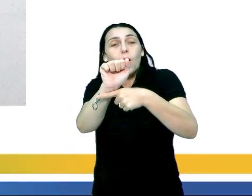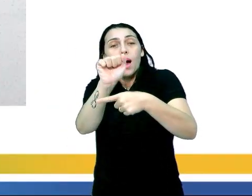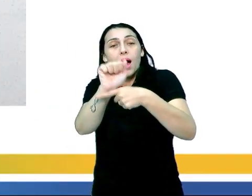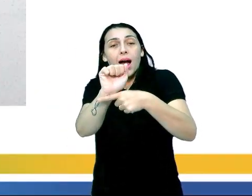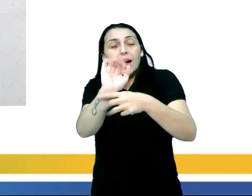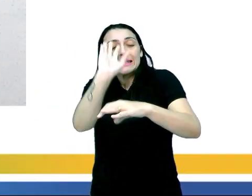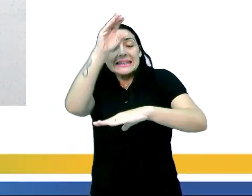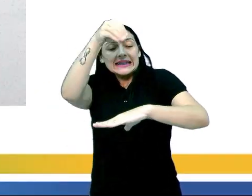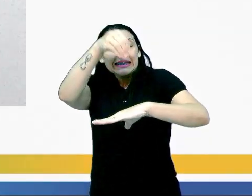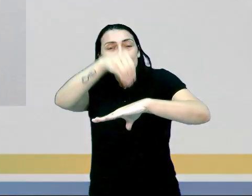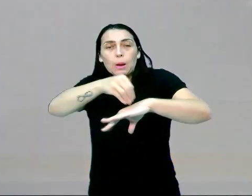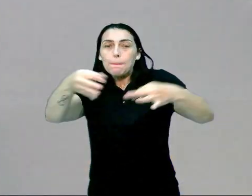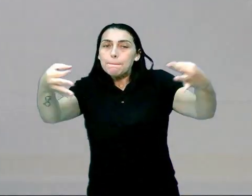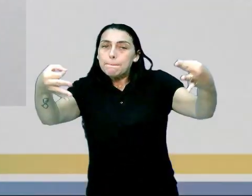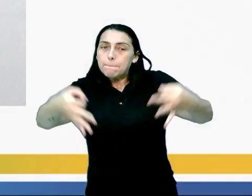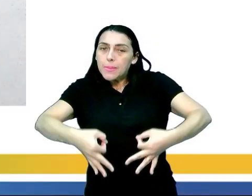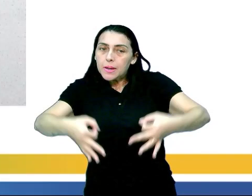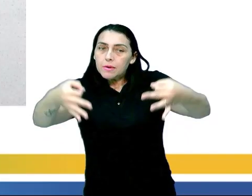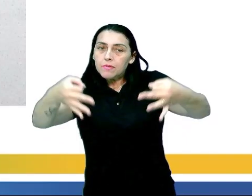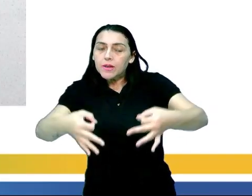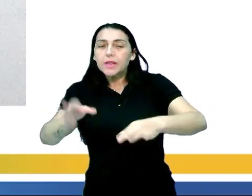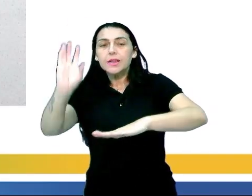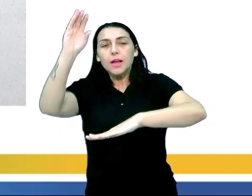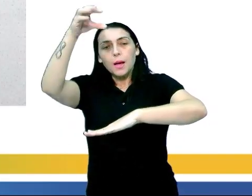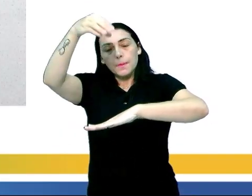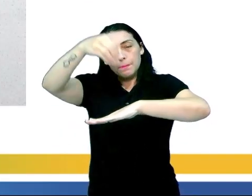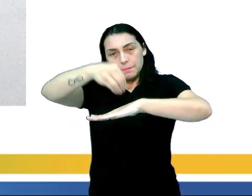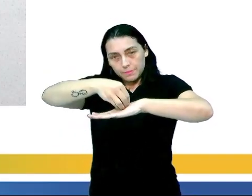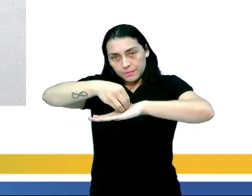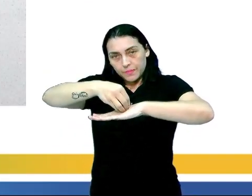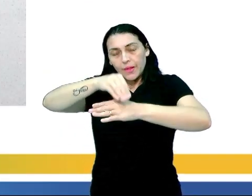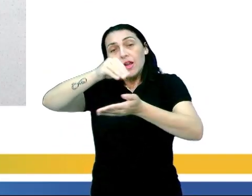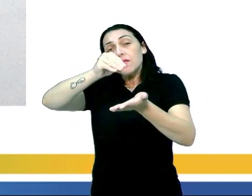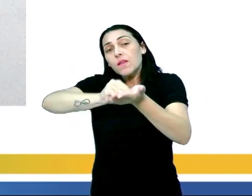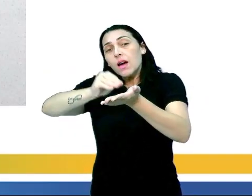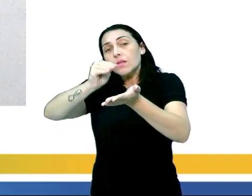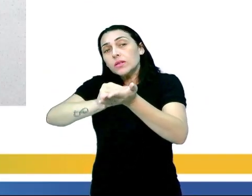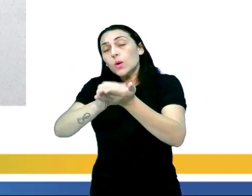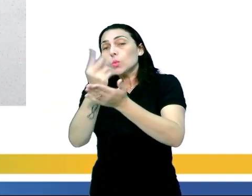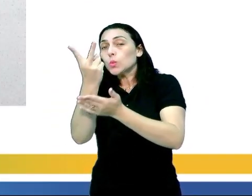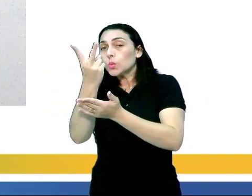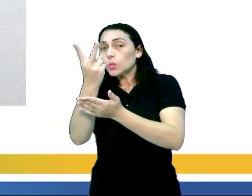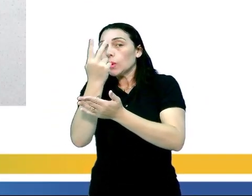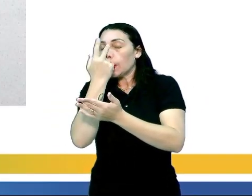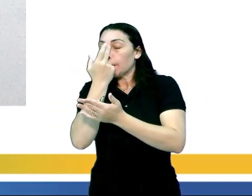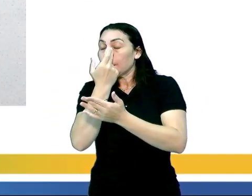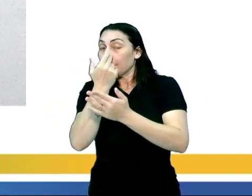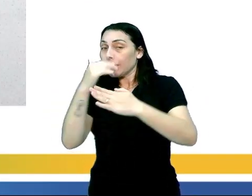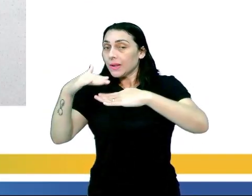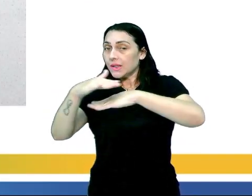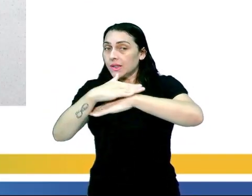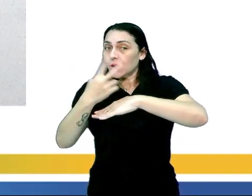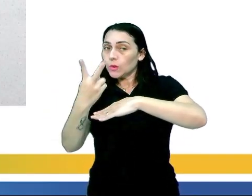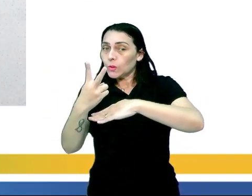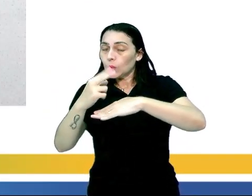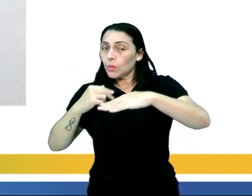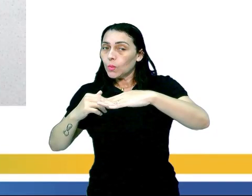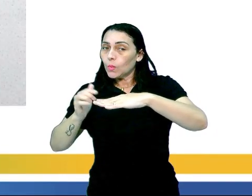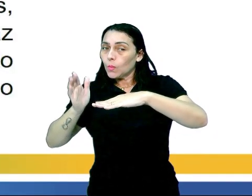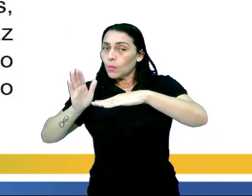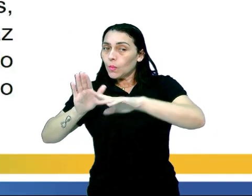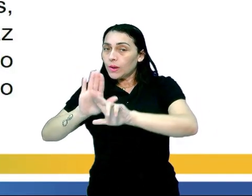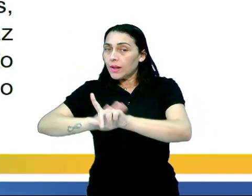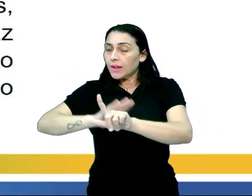se encaixa perfeitamente aqui, ó. Tá ali, ó. Tá faltando, tem 2 pecinhas ali em cima e 2 na parte